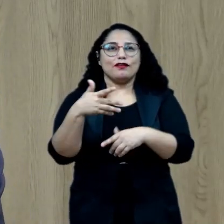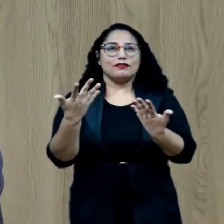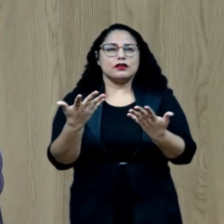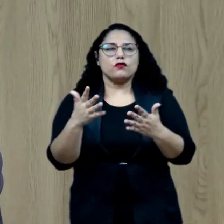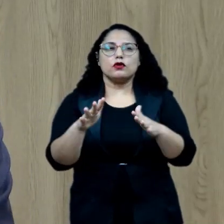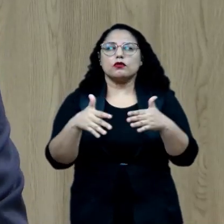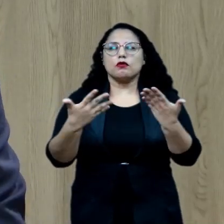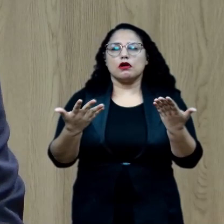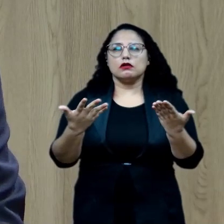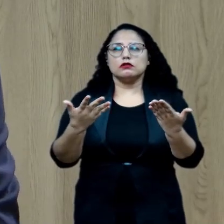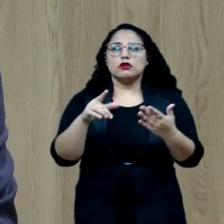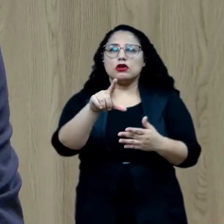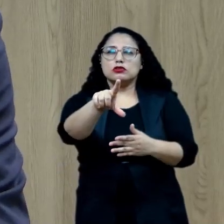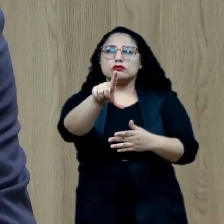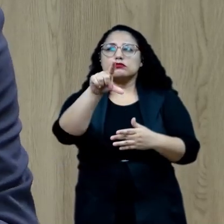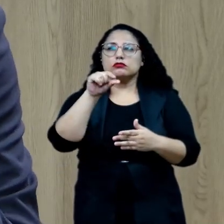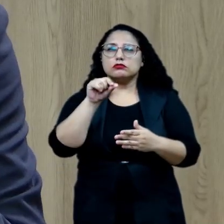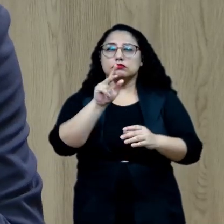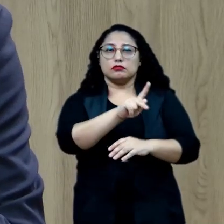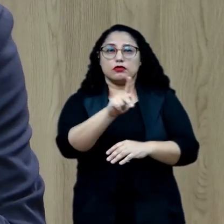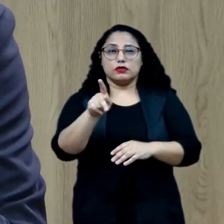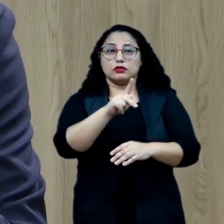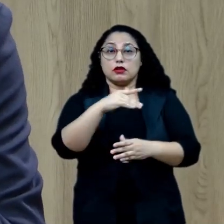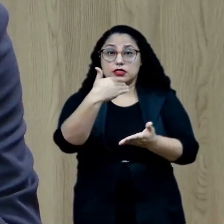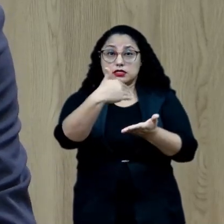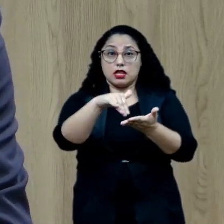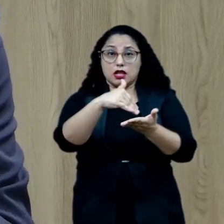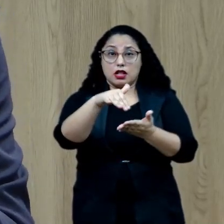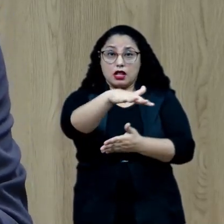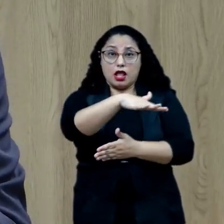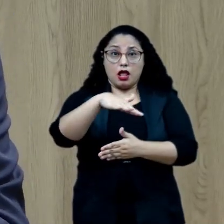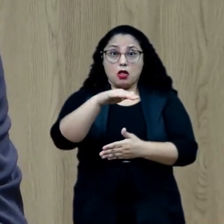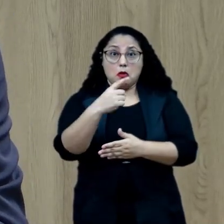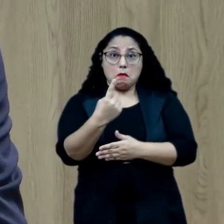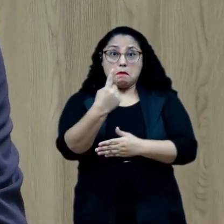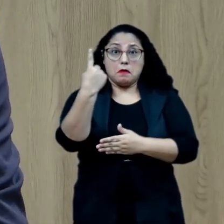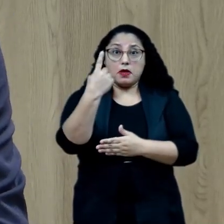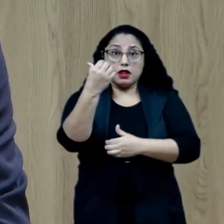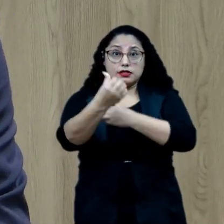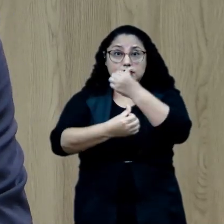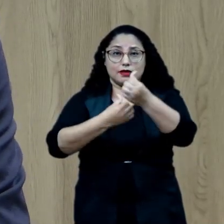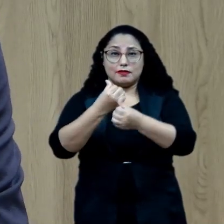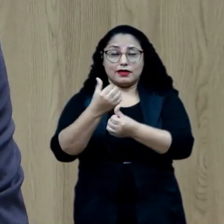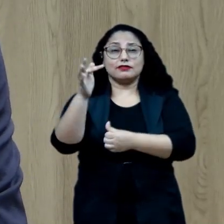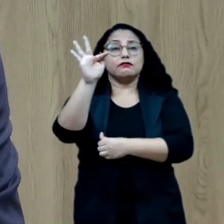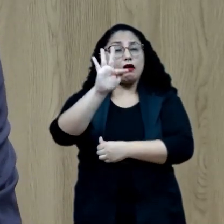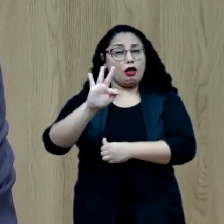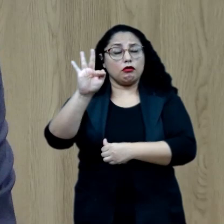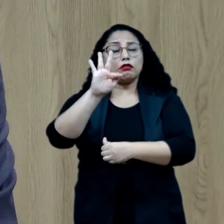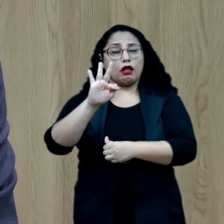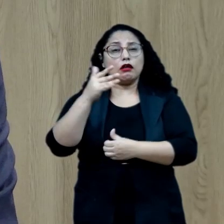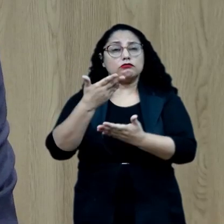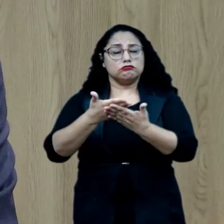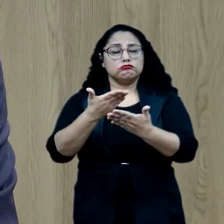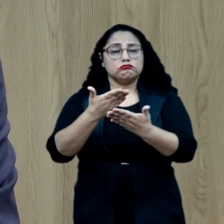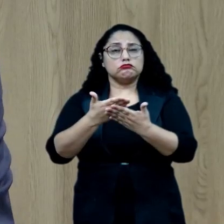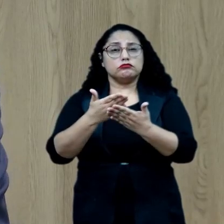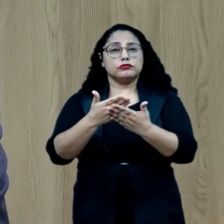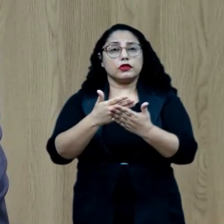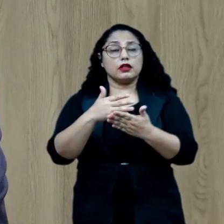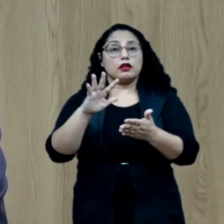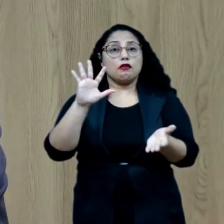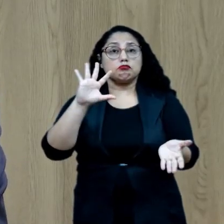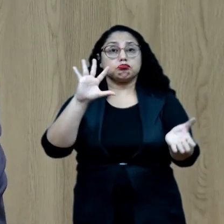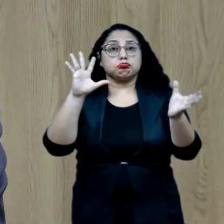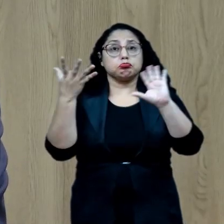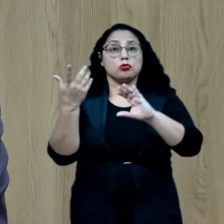foi quando eu escolhi a docência em secretariado, ali logo nos primeiros semestres de faculdade. E, por um